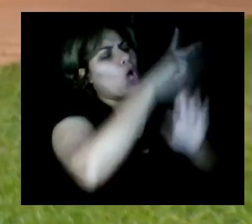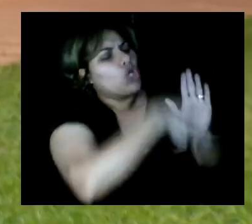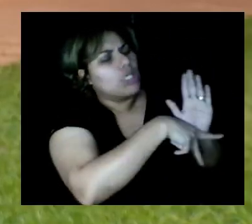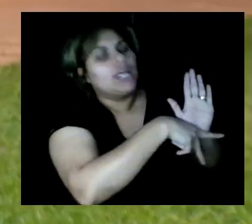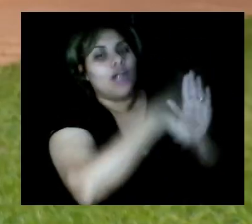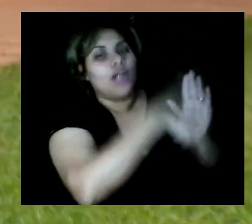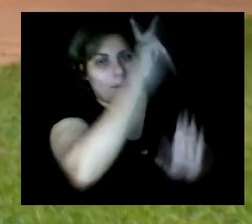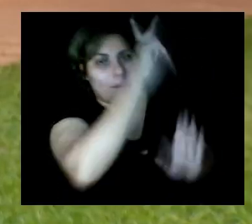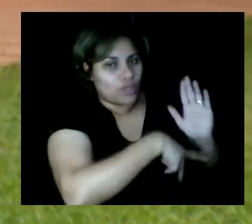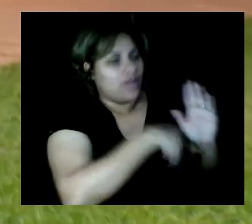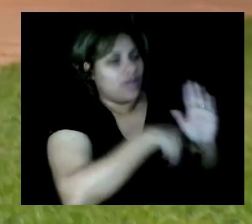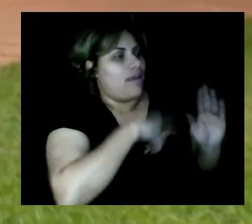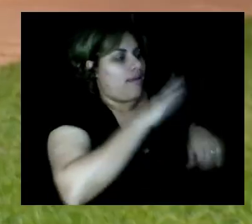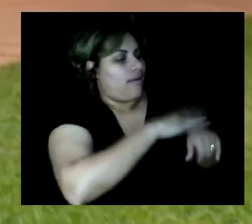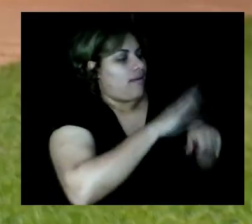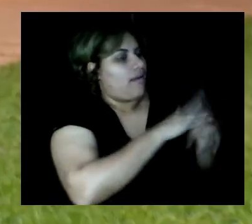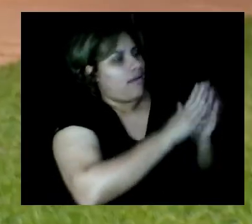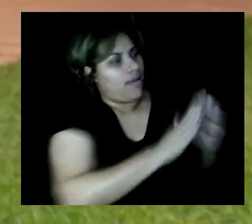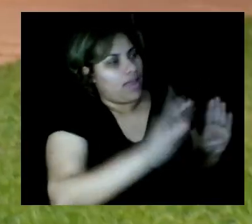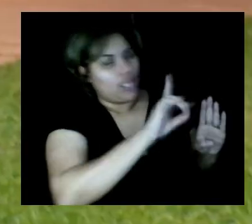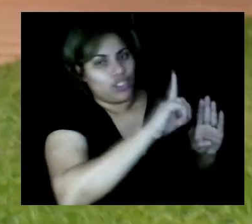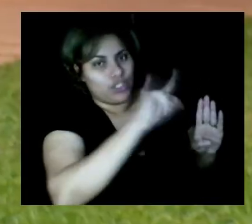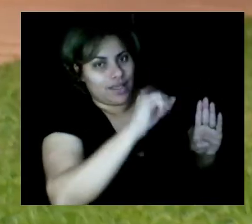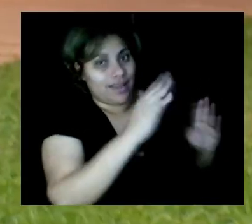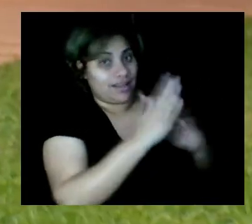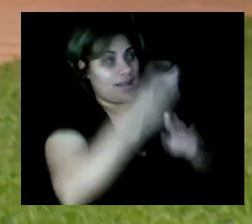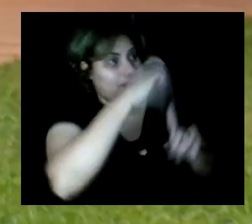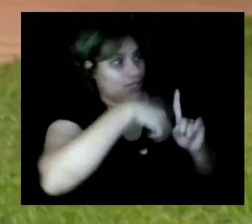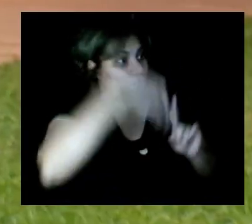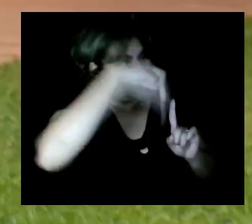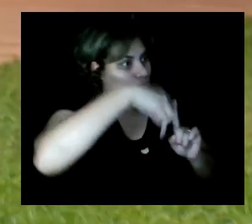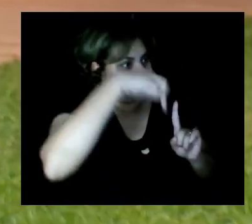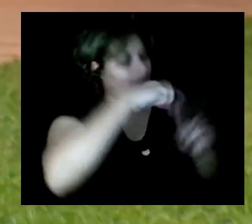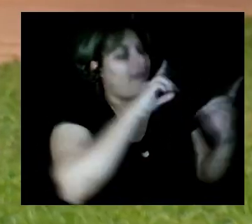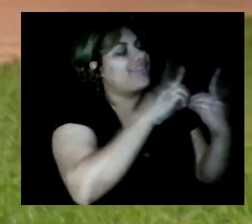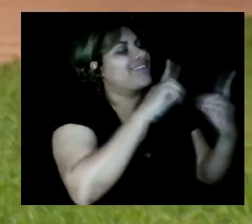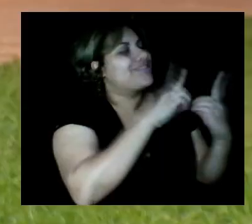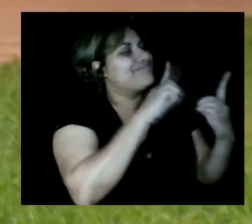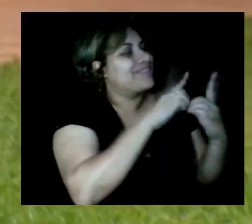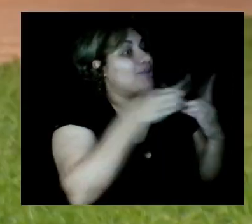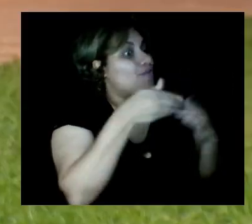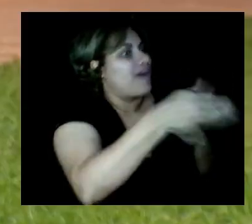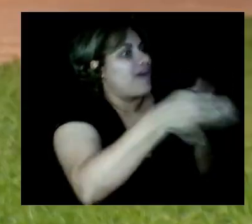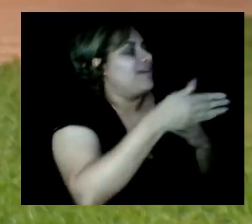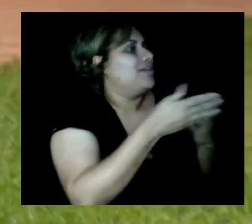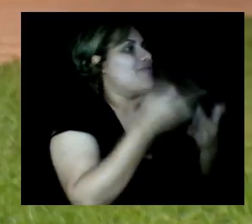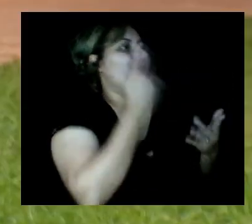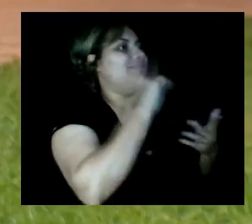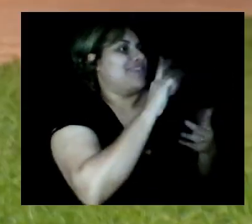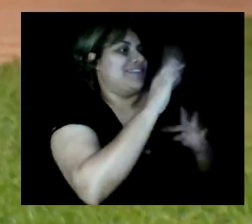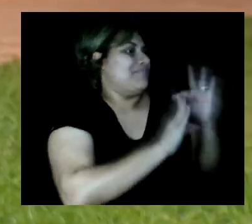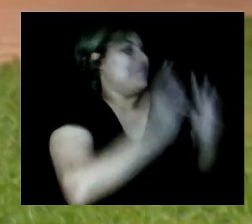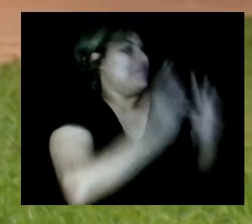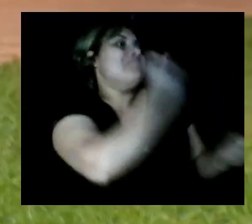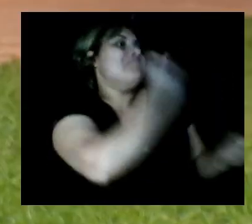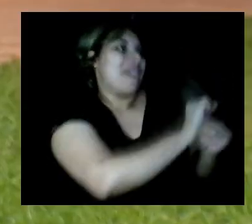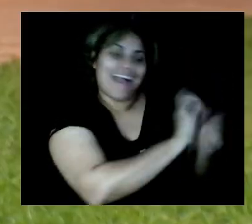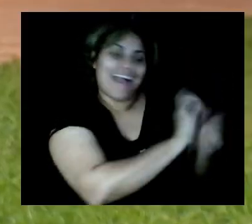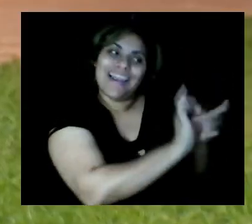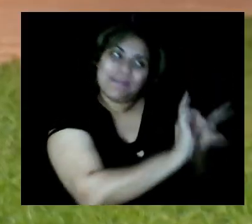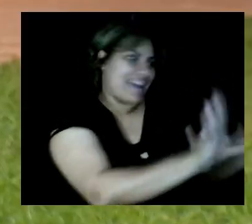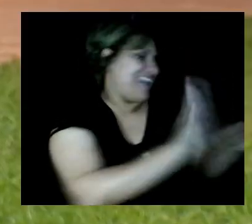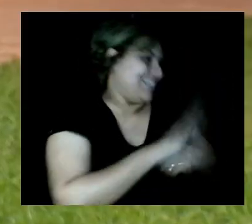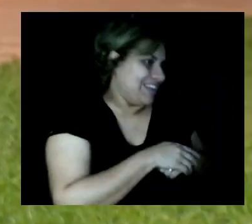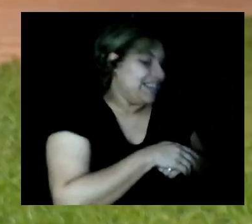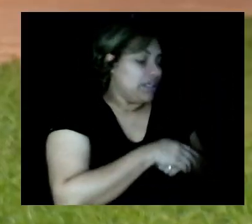né, de finalizar, que é em novembro, que é o Autoassistida. O Autoassistida nasceu realmente assim visto aí na vivência